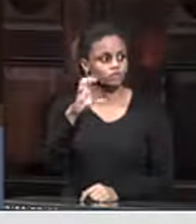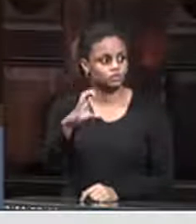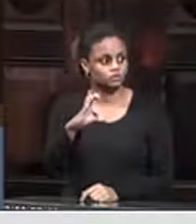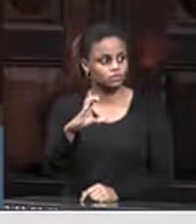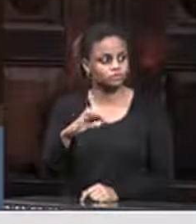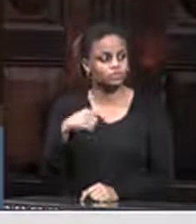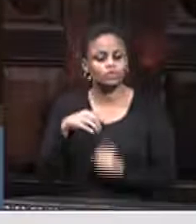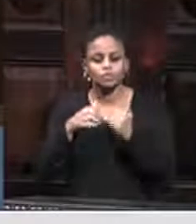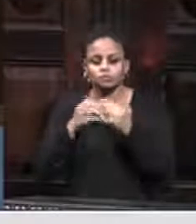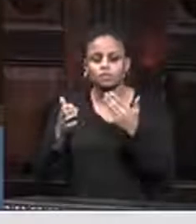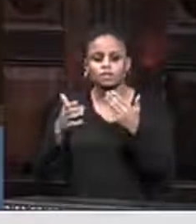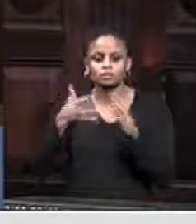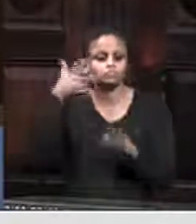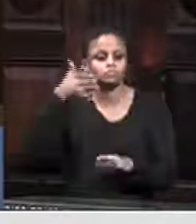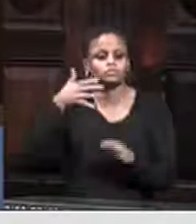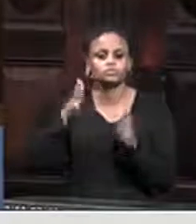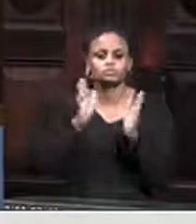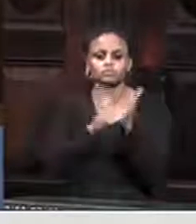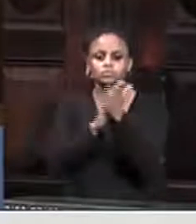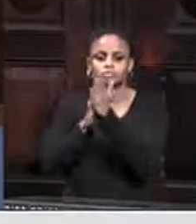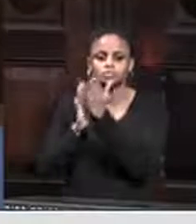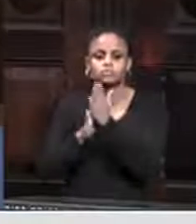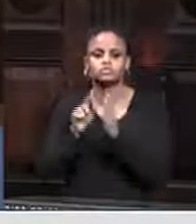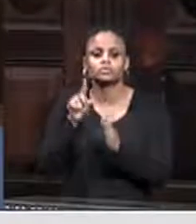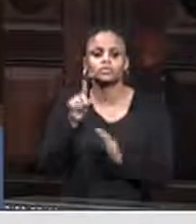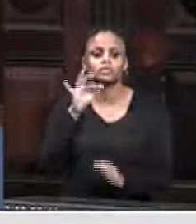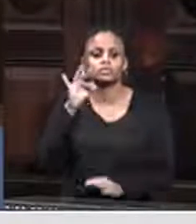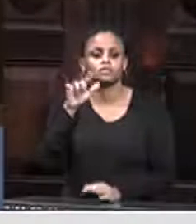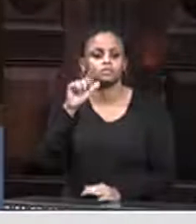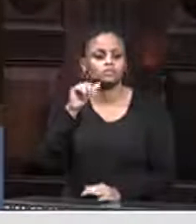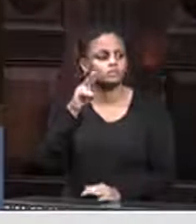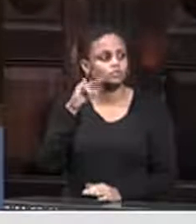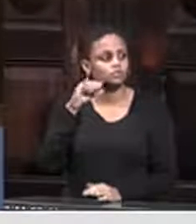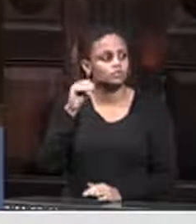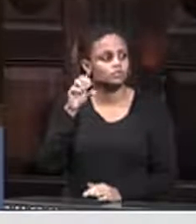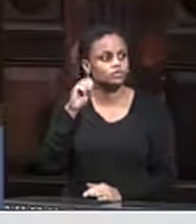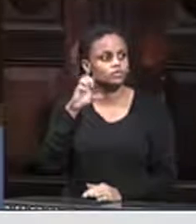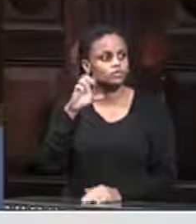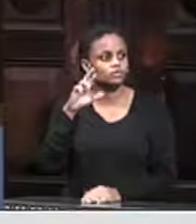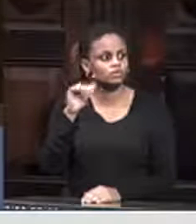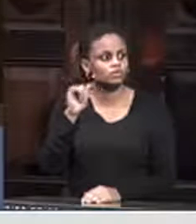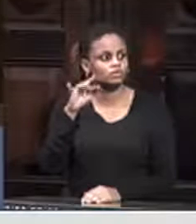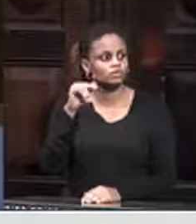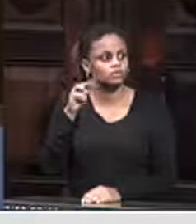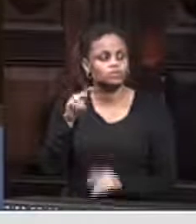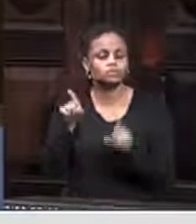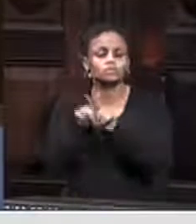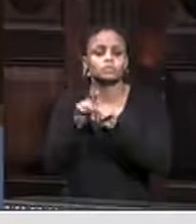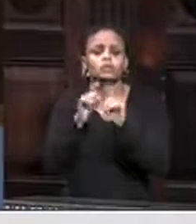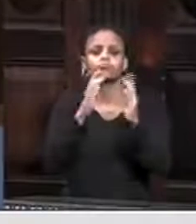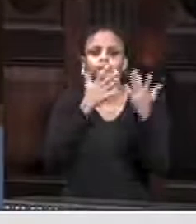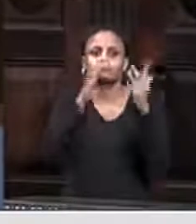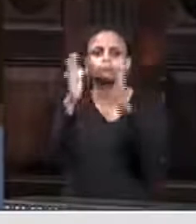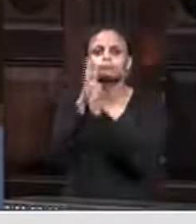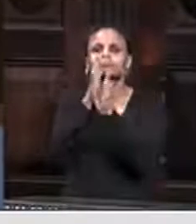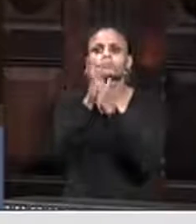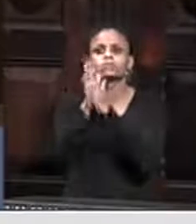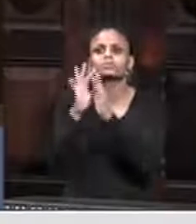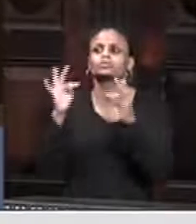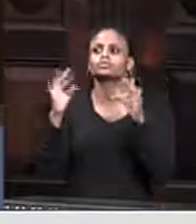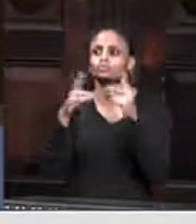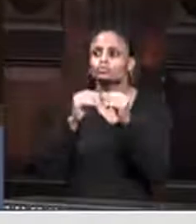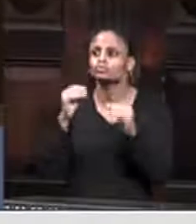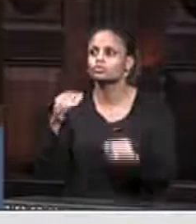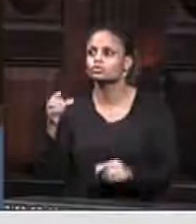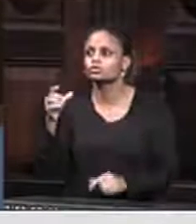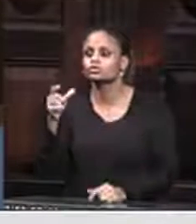deputado Flávio Serafini pela apresentação do projeto e parabenizando todos aqueles que são diretamente interessados